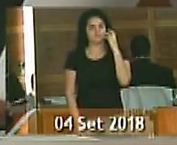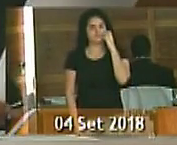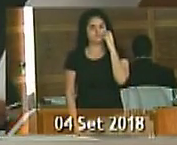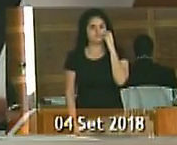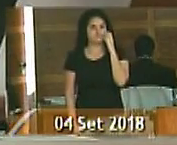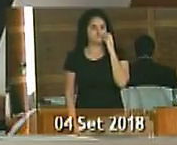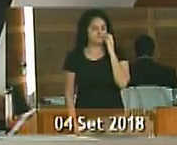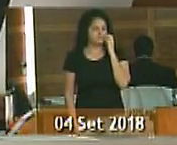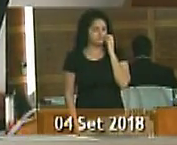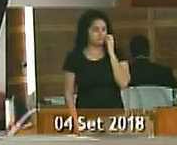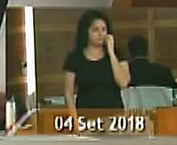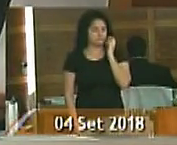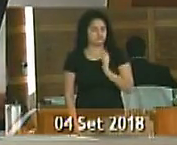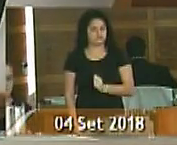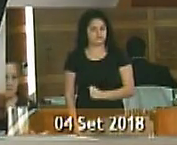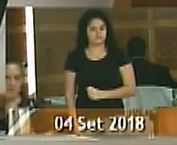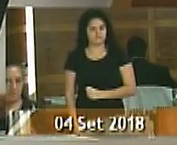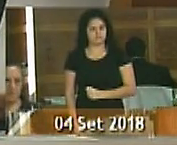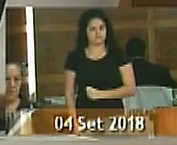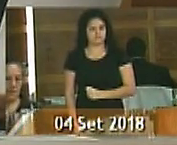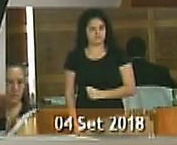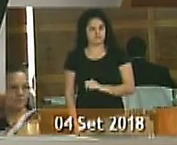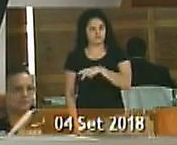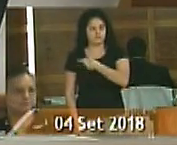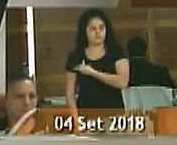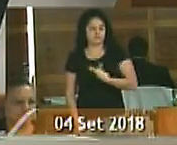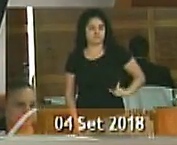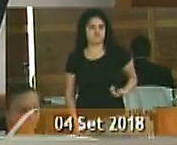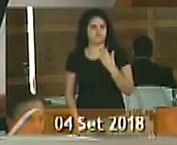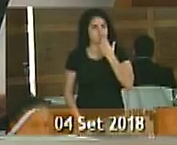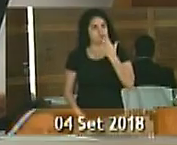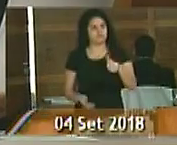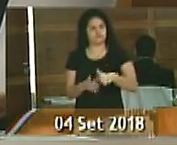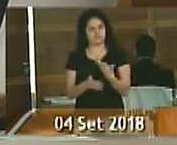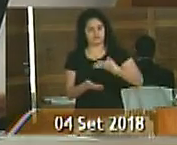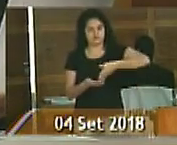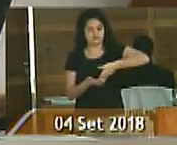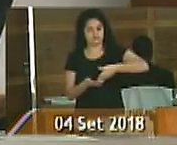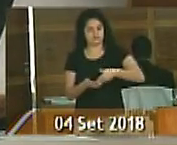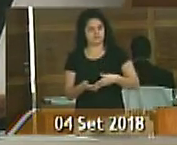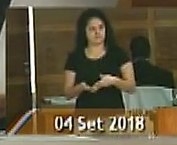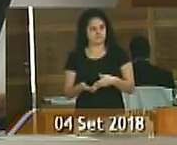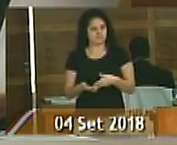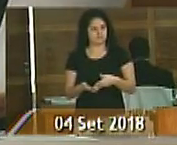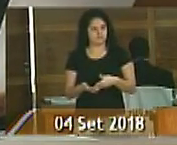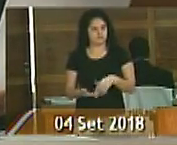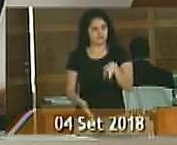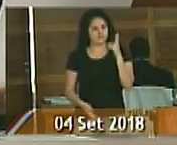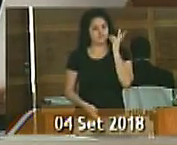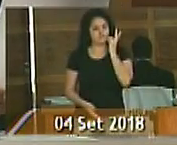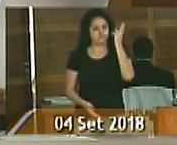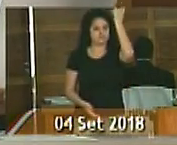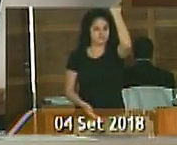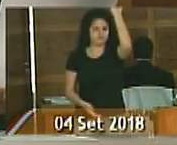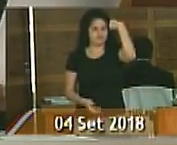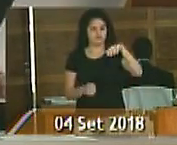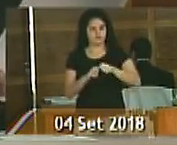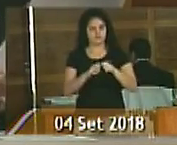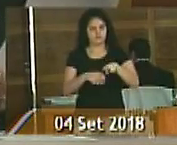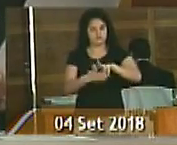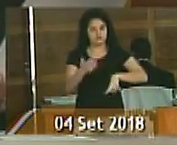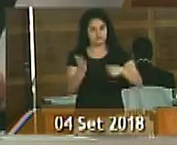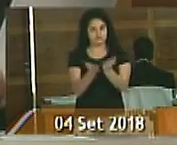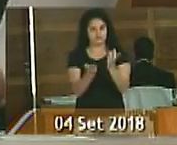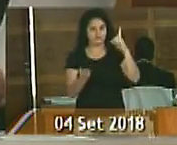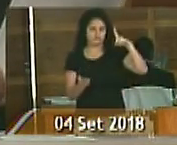da Costa Raimundo, o candidato social, em seguida, o senhor presidente solicitou o segundo secretário, vereador Marquinho Coelho, que procedesse à